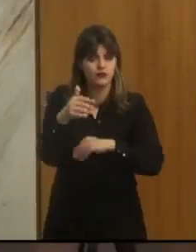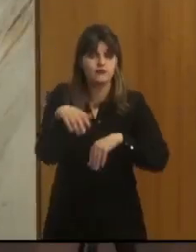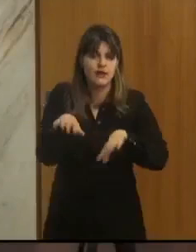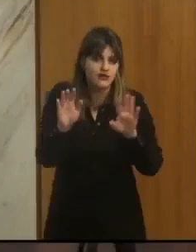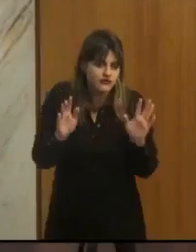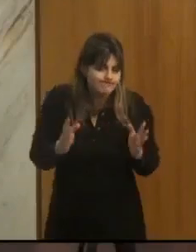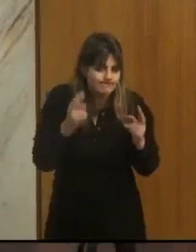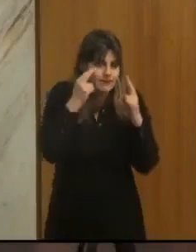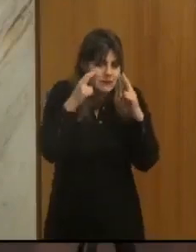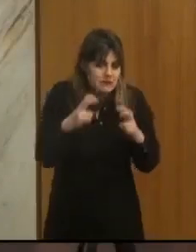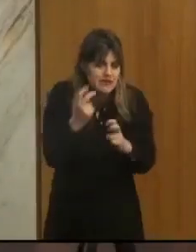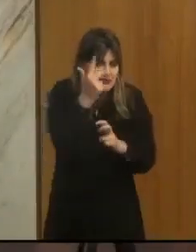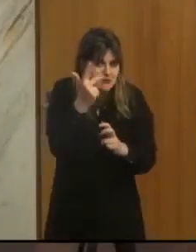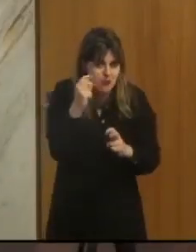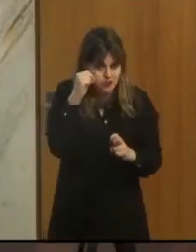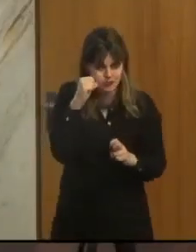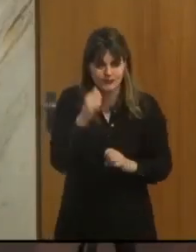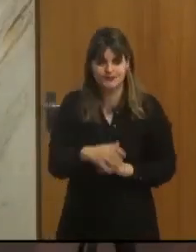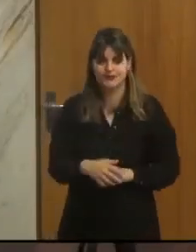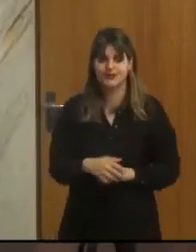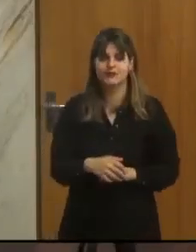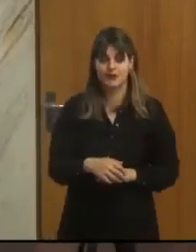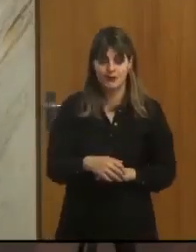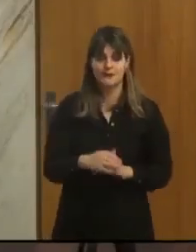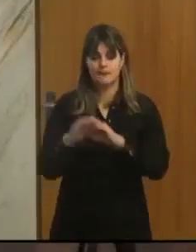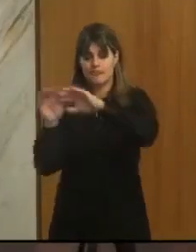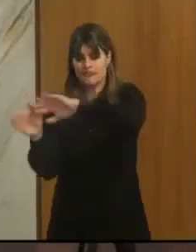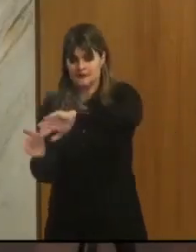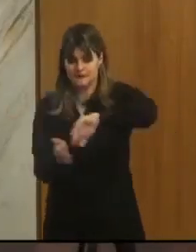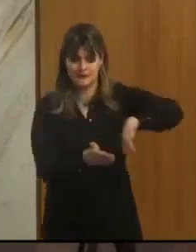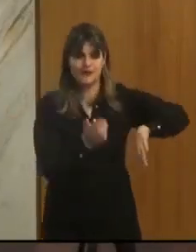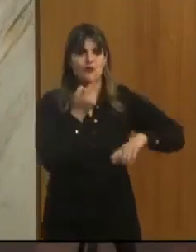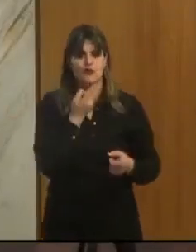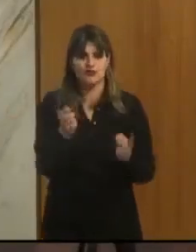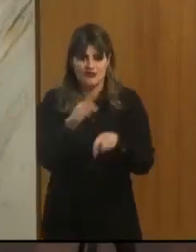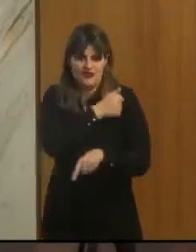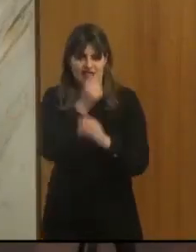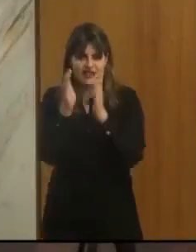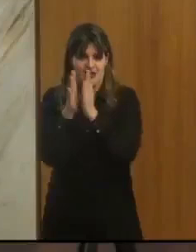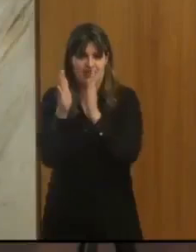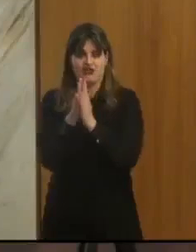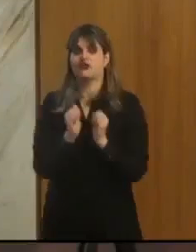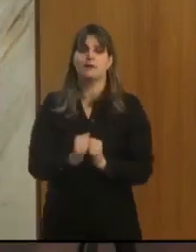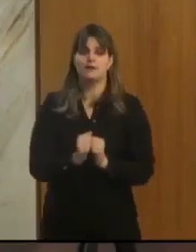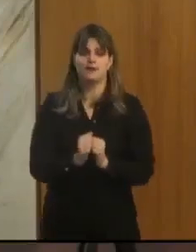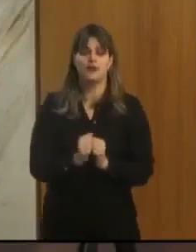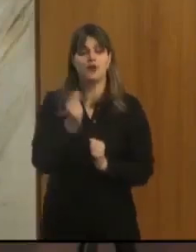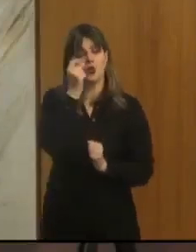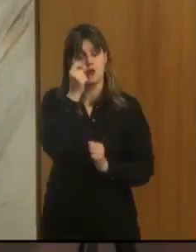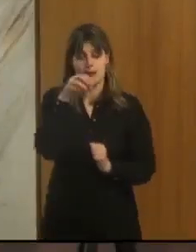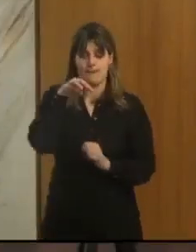aberto. Depois disto, vamos voltar à nossa igreja do Dom Manuel, com o patrono, o Dom